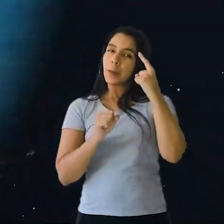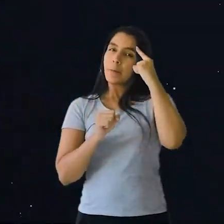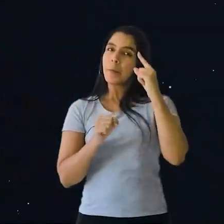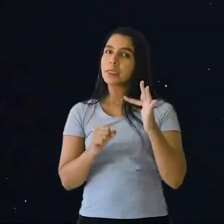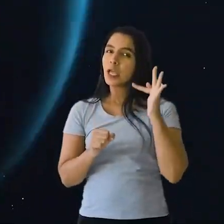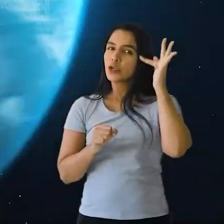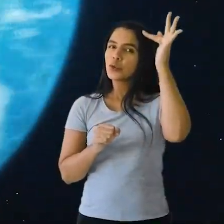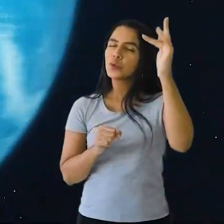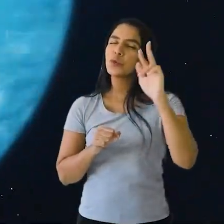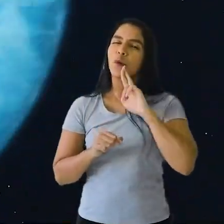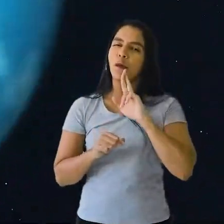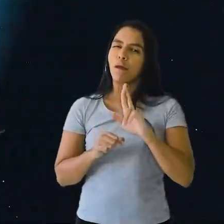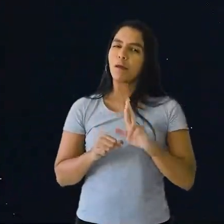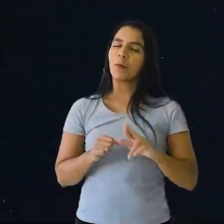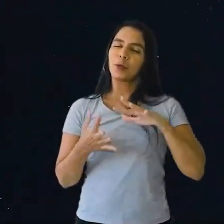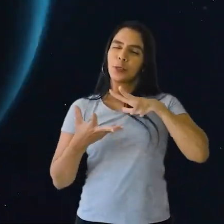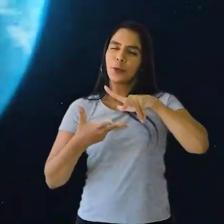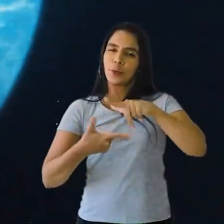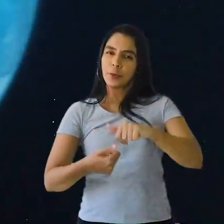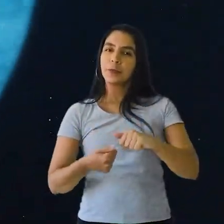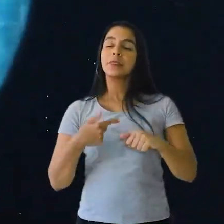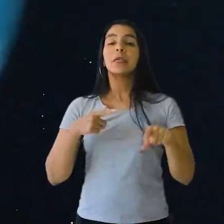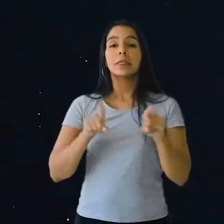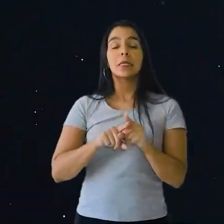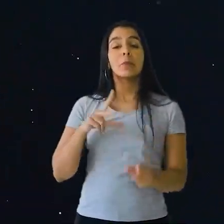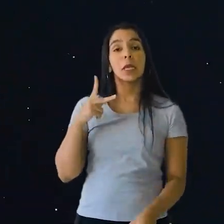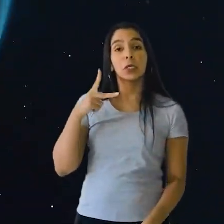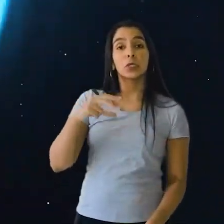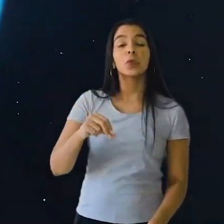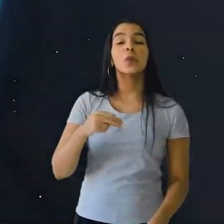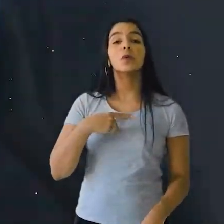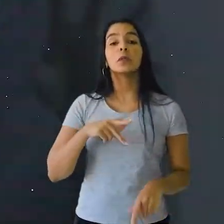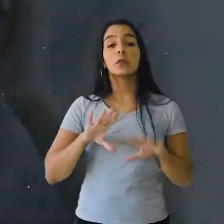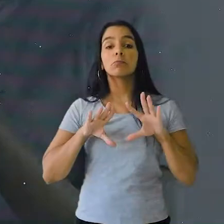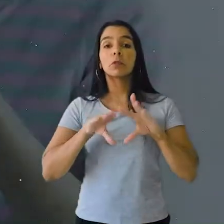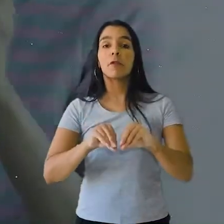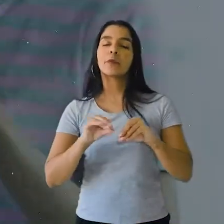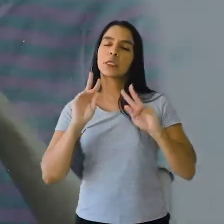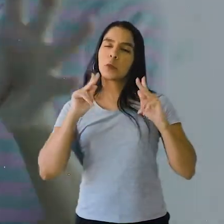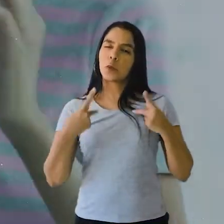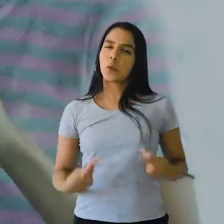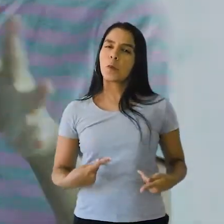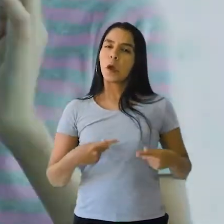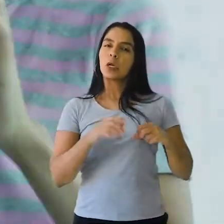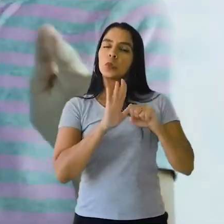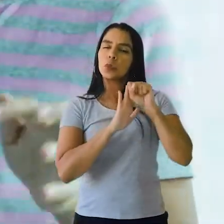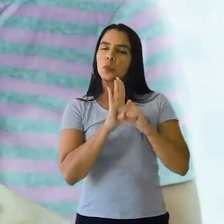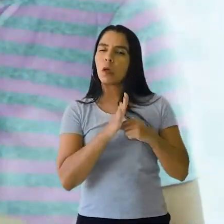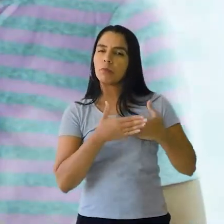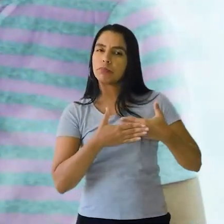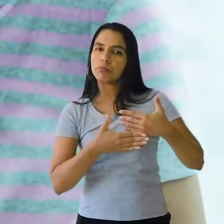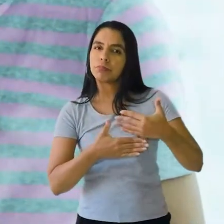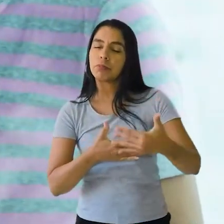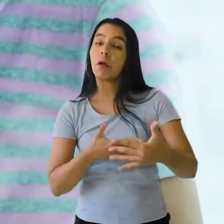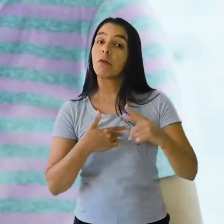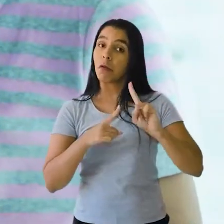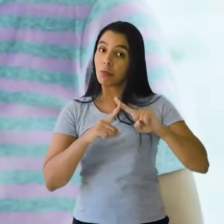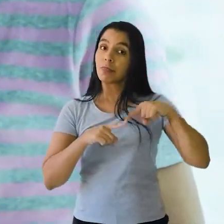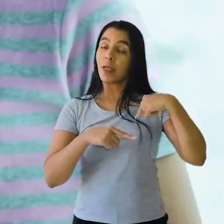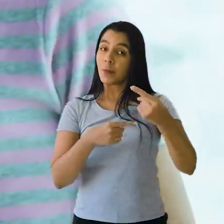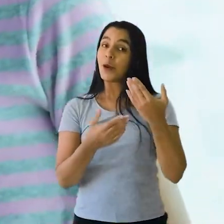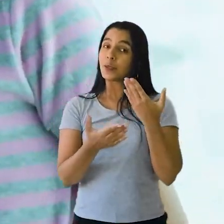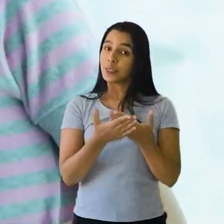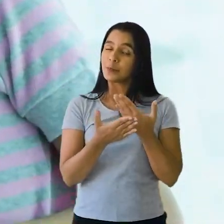que poderemos prever as futuras respostas do planeta às consequências da intervenção humana ao longo dos